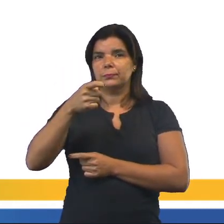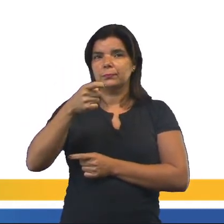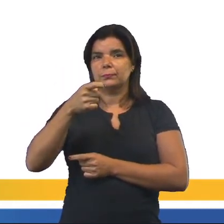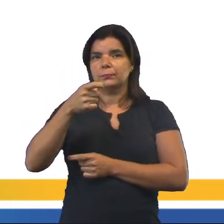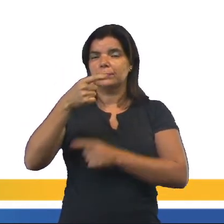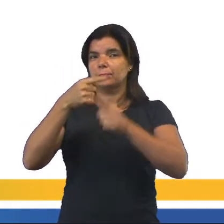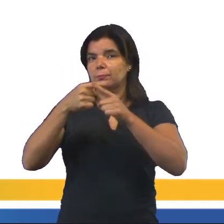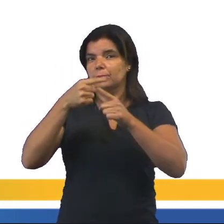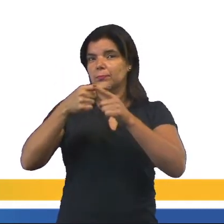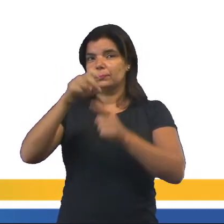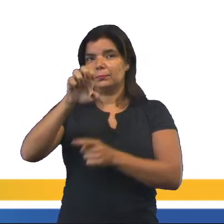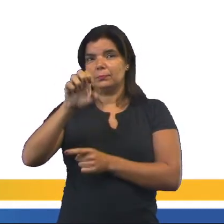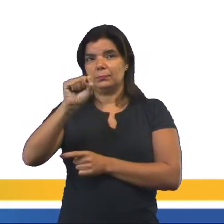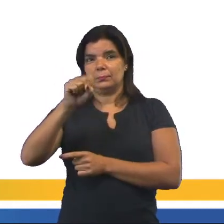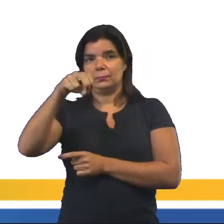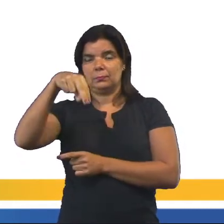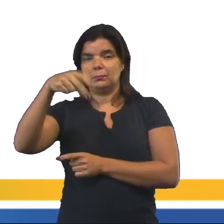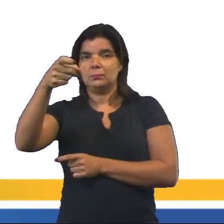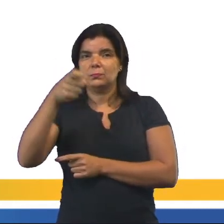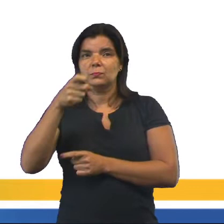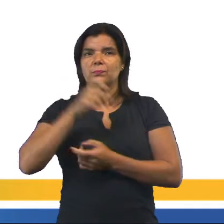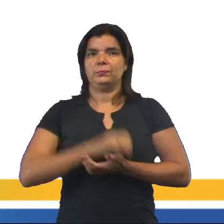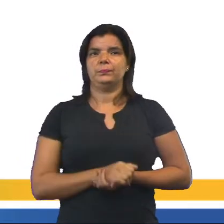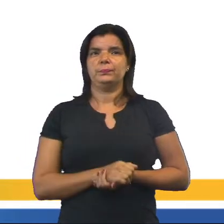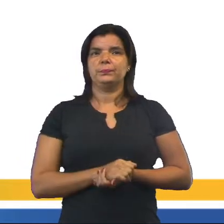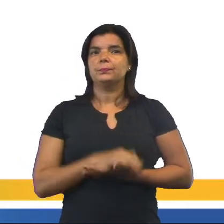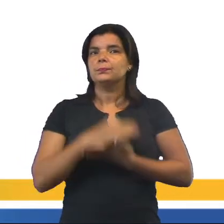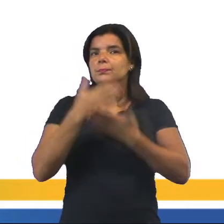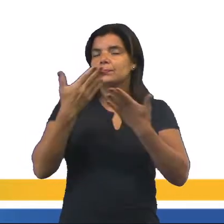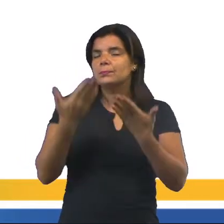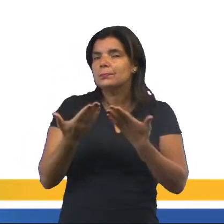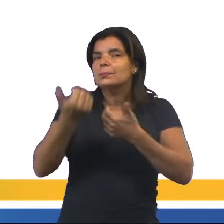quadrado x vezes seno x.